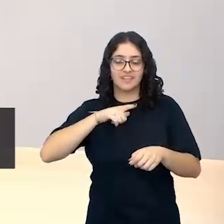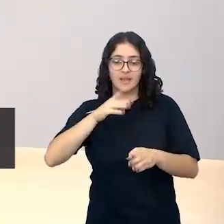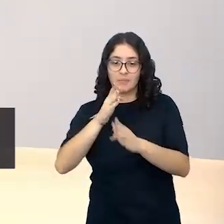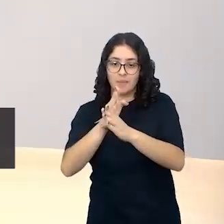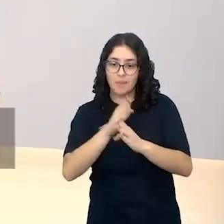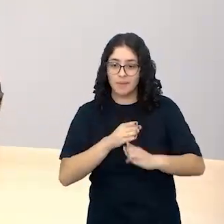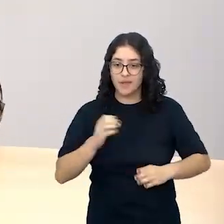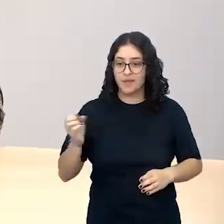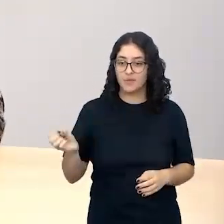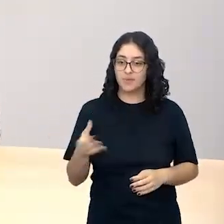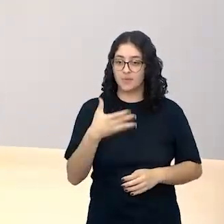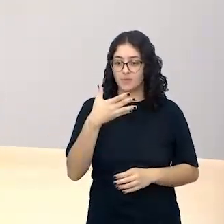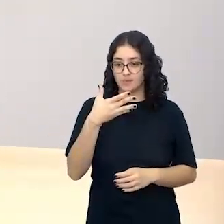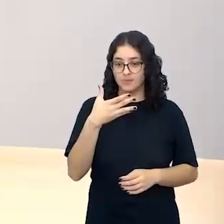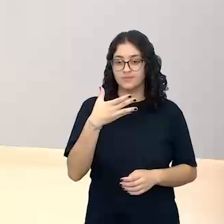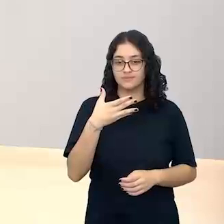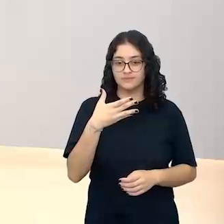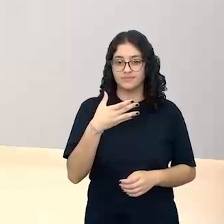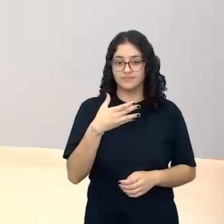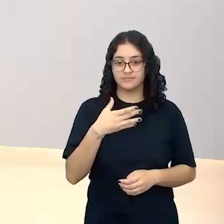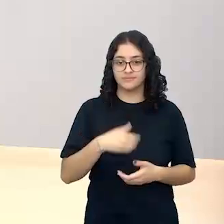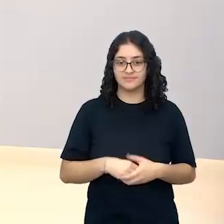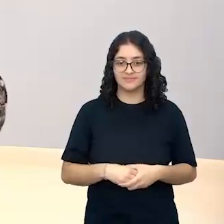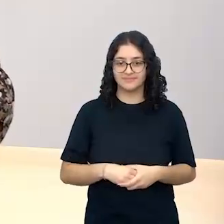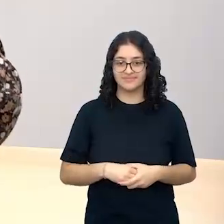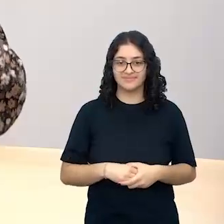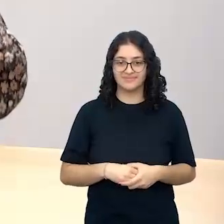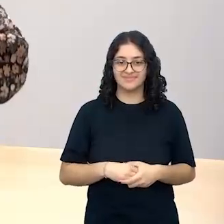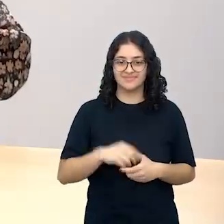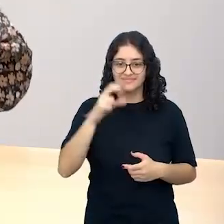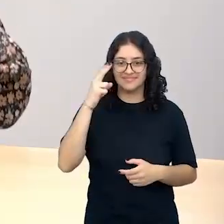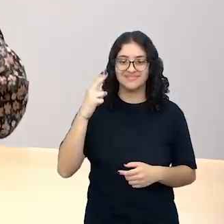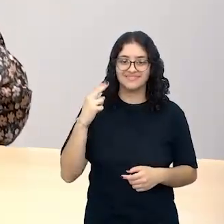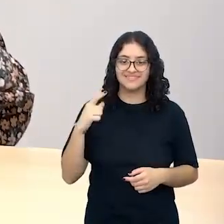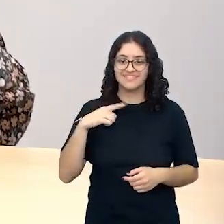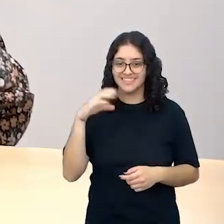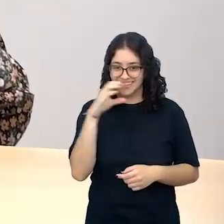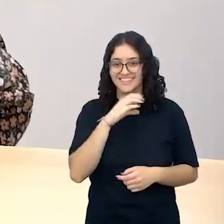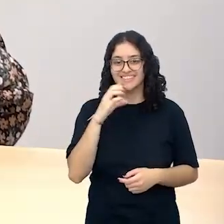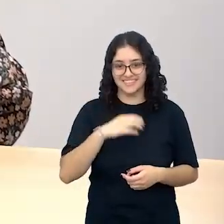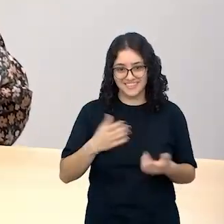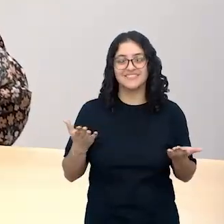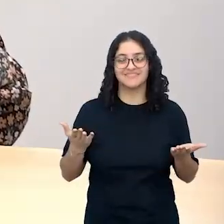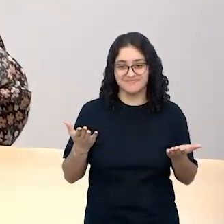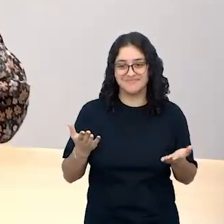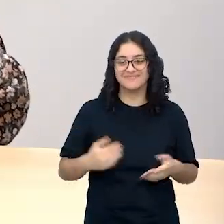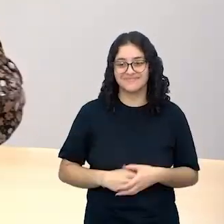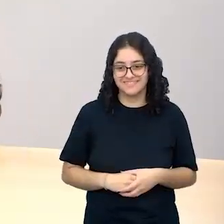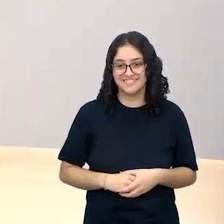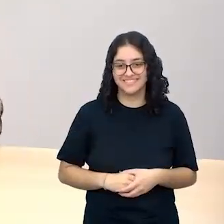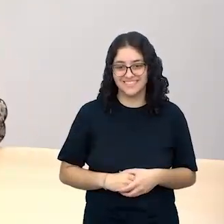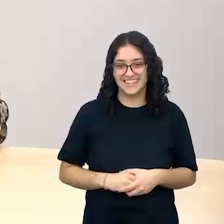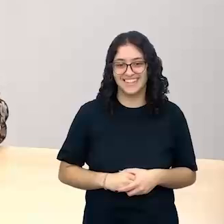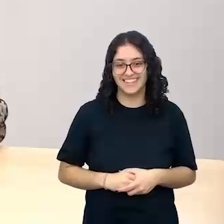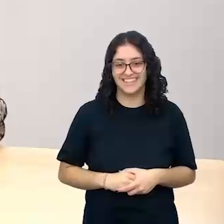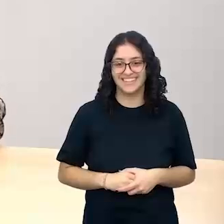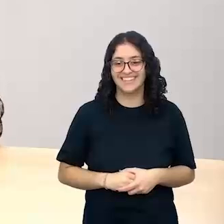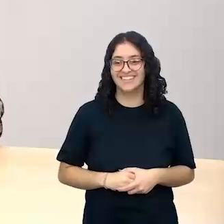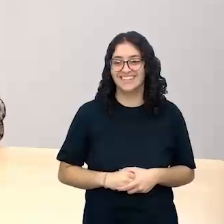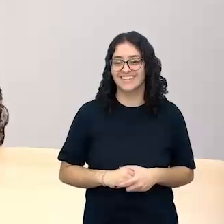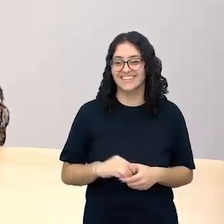senão a Natália não vai conseguir aqui. Né, Natália? Estou correndo demais, né? Estou